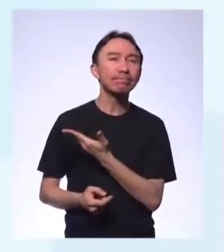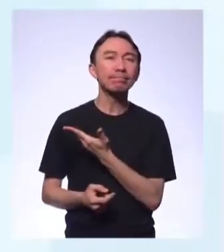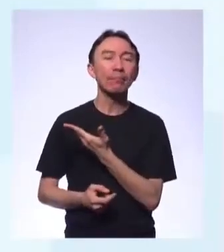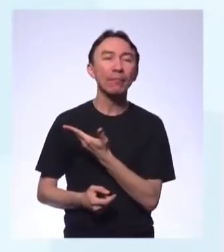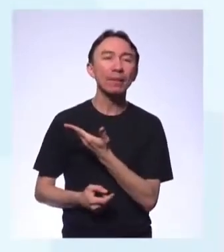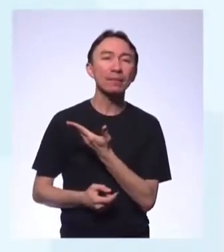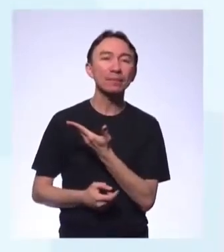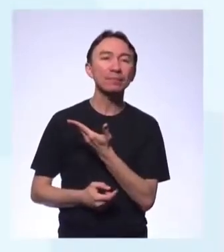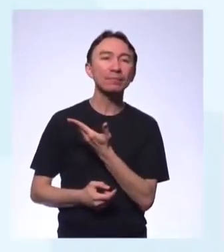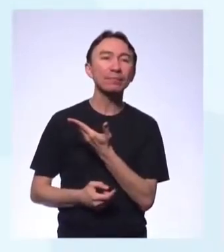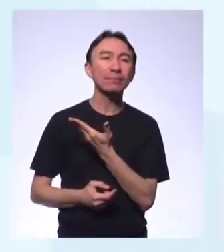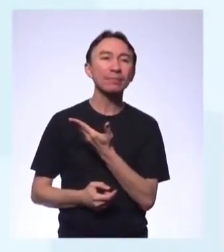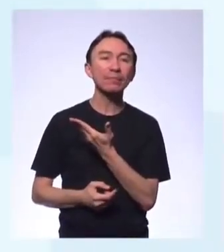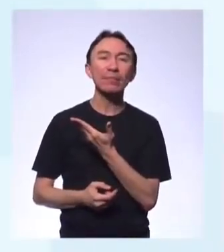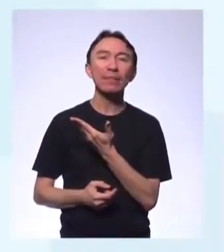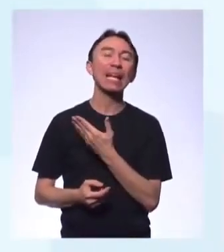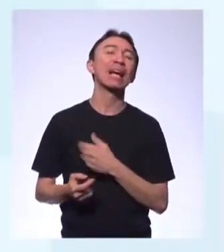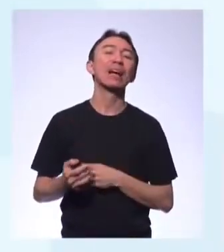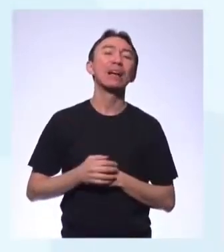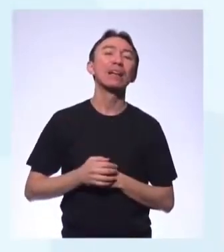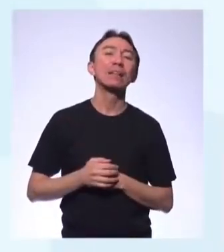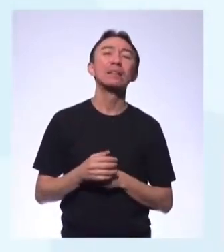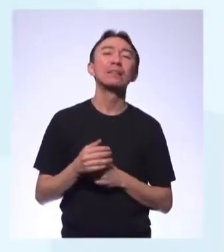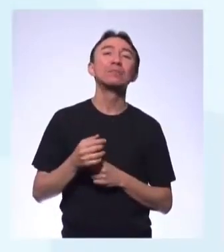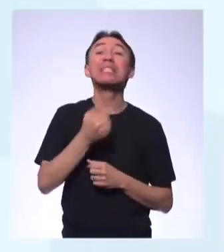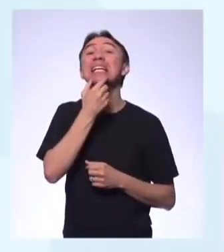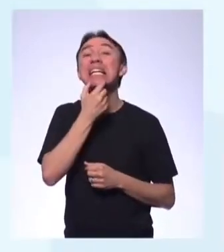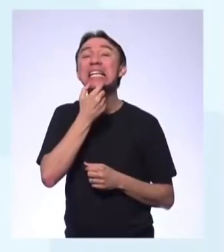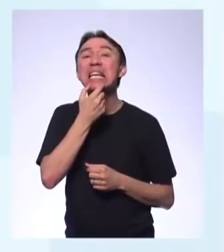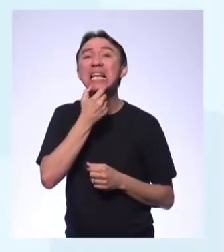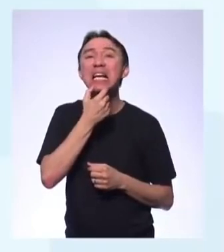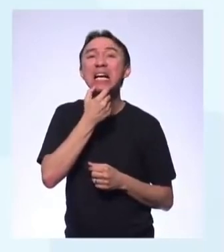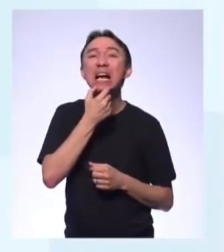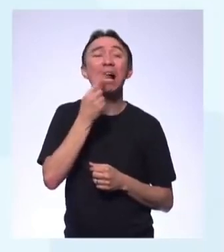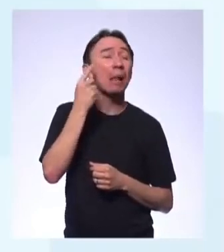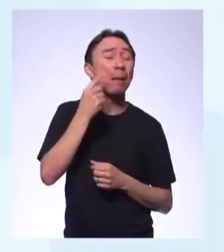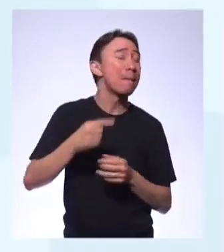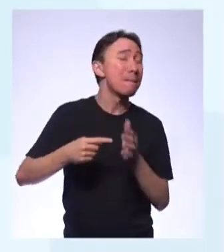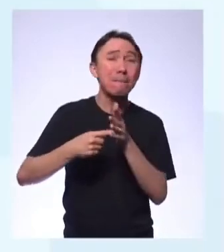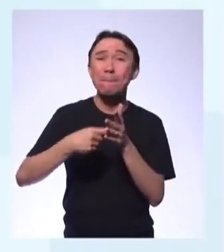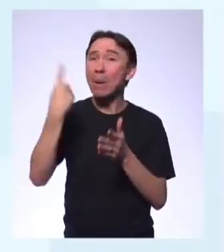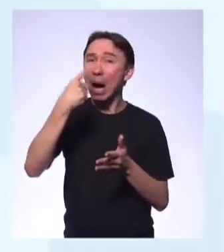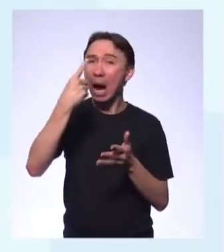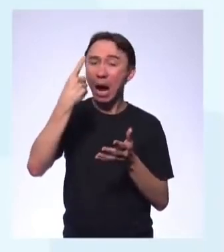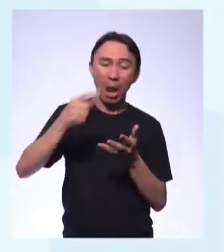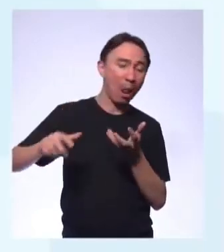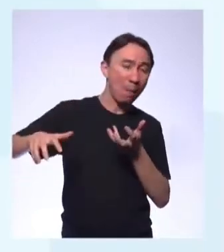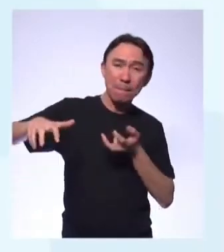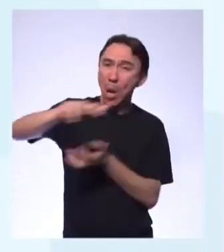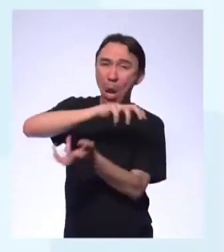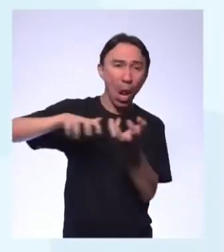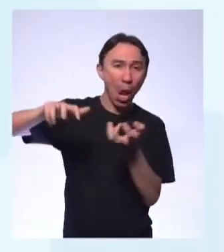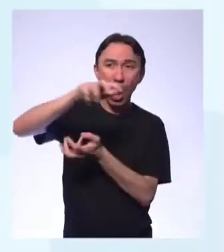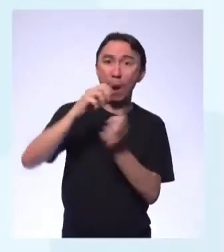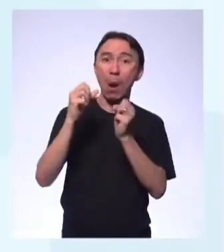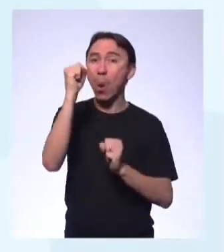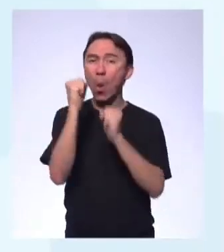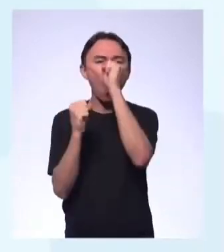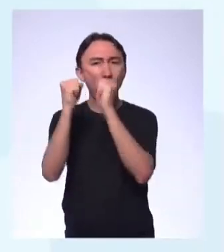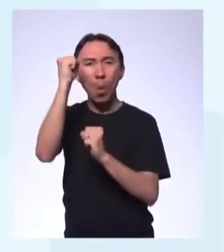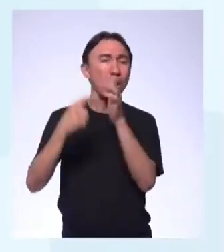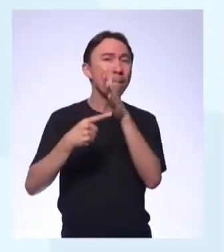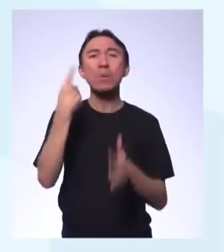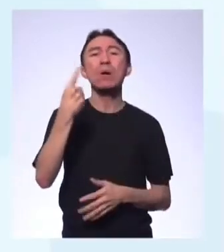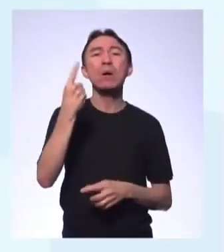a Inglaterra foi a pioneira na Revolução Industrial? Porque foi lá, naquele país, que essa revolução aconteceu